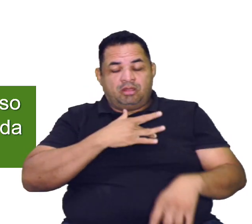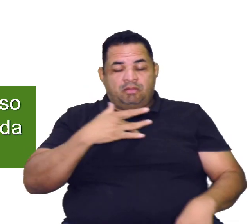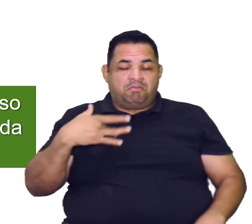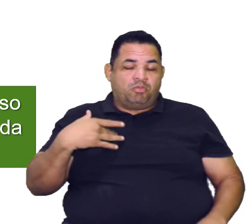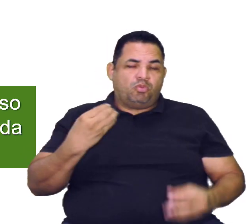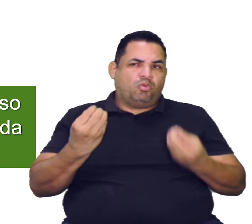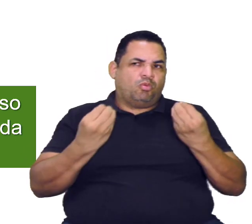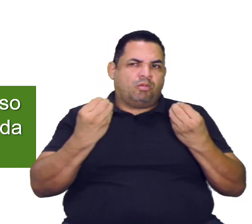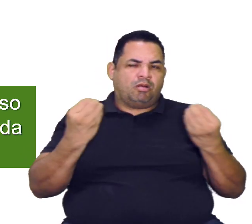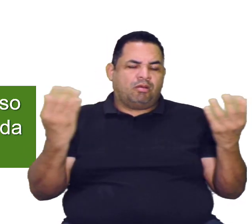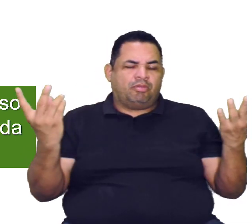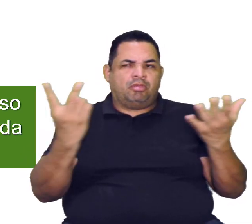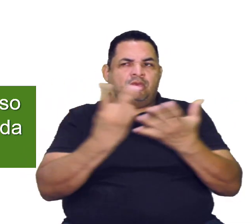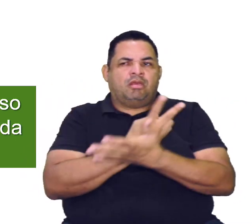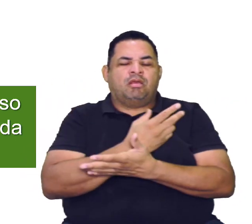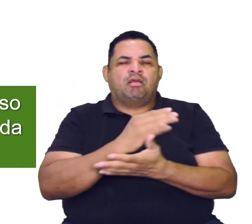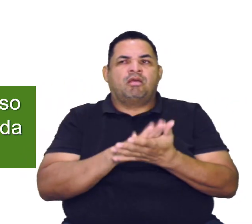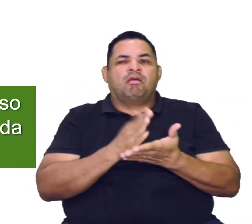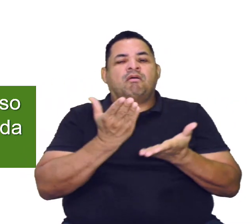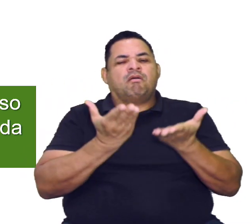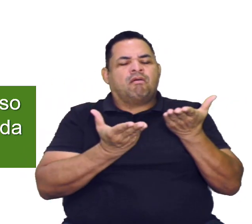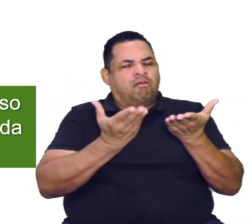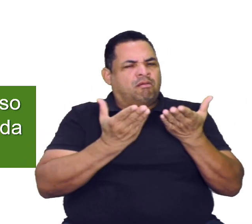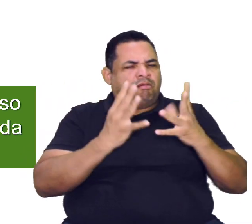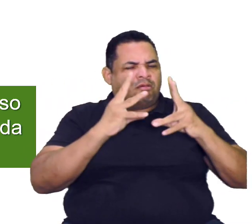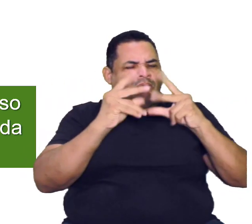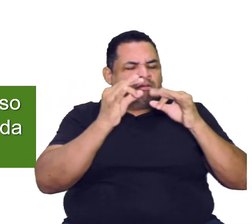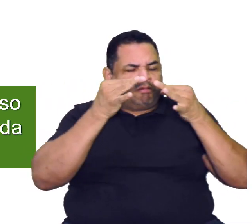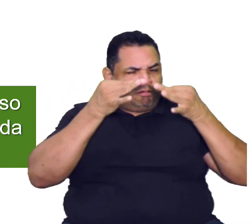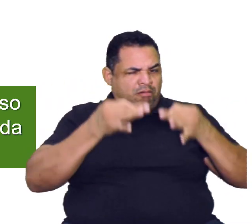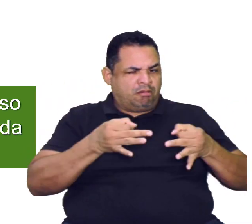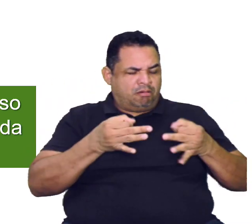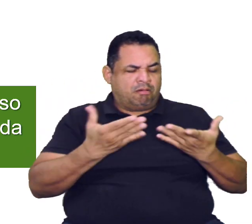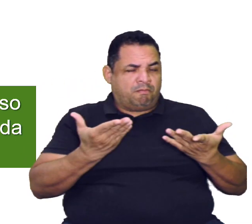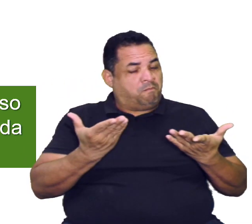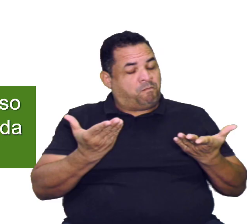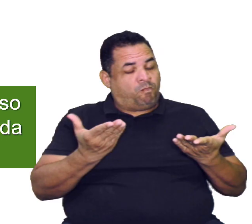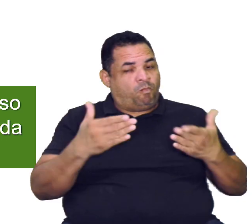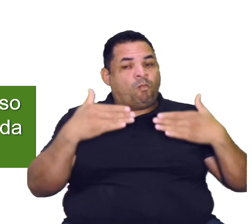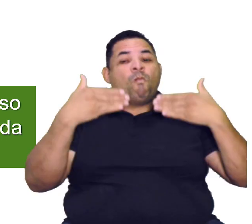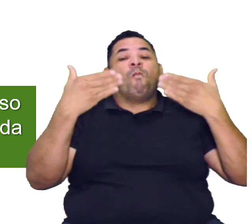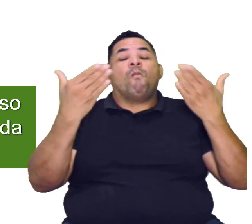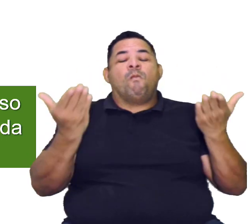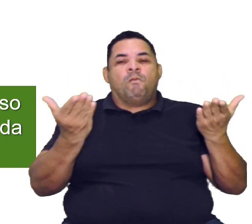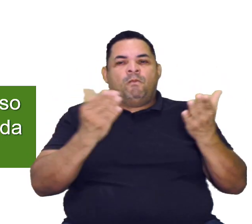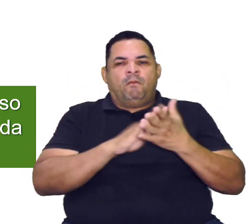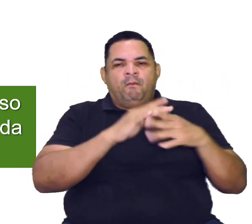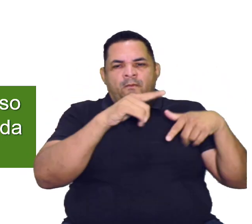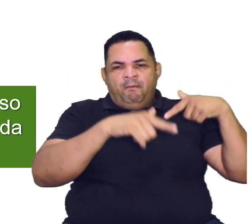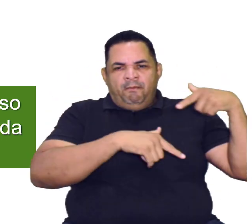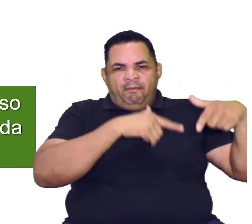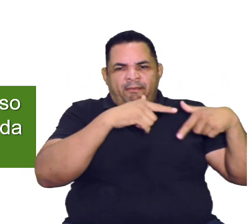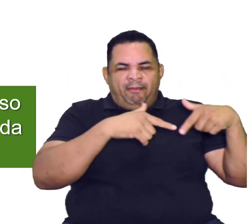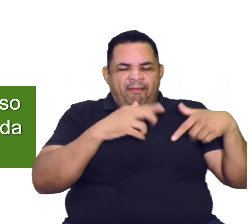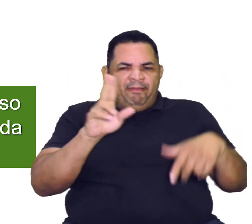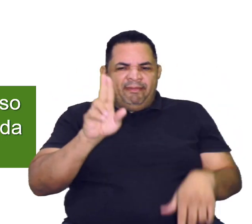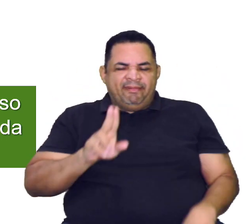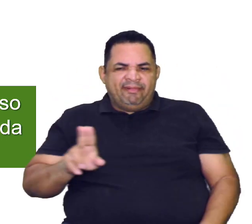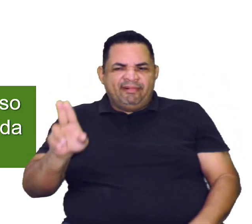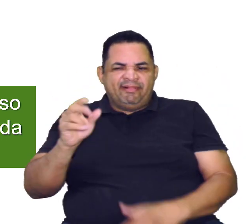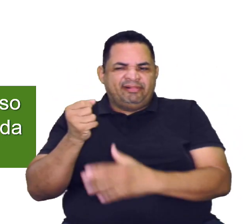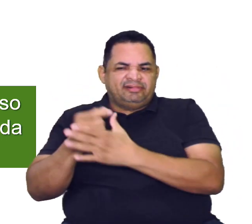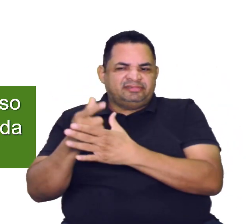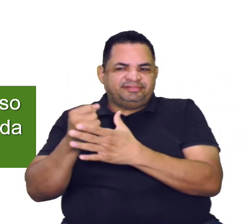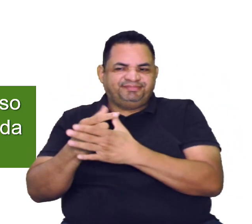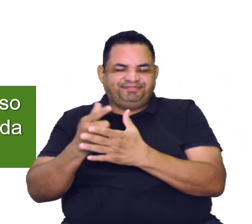saúde? Como que funciona? Ou você equilibra bem tudo isso? Então, quando a gente fala aqui de trabalho e consumo,